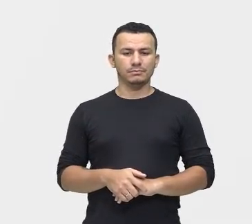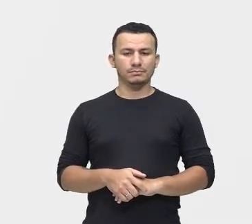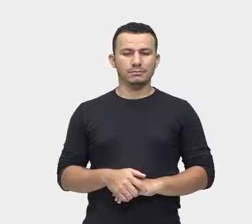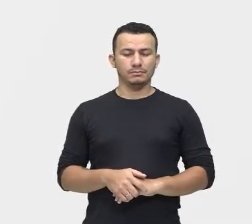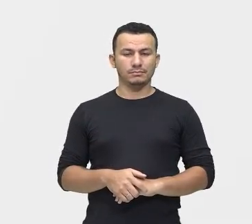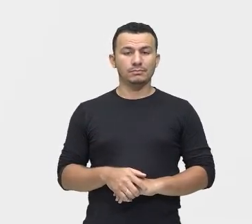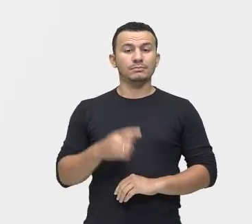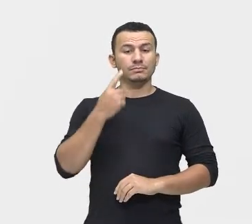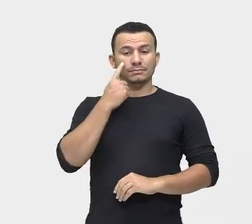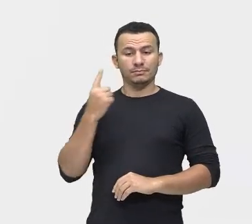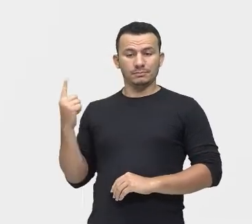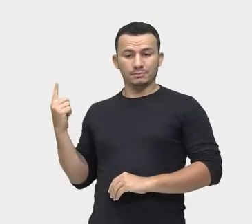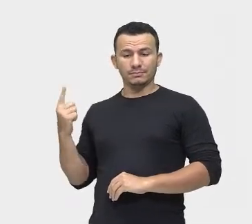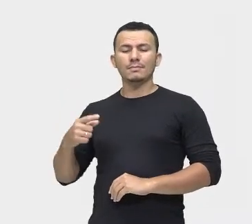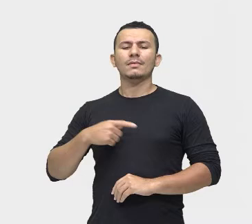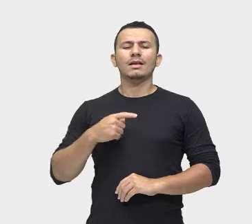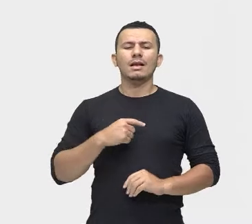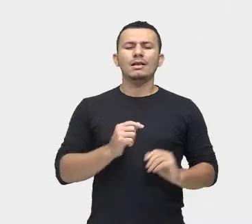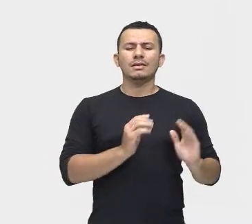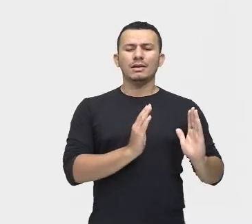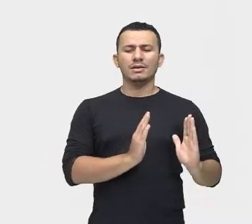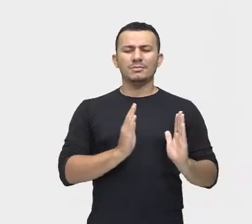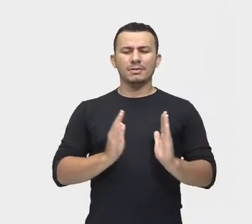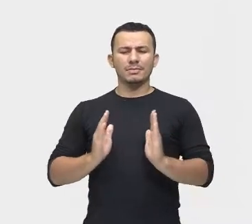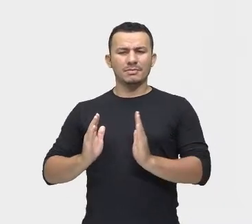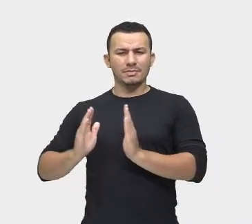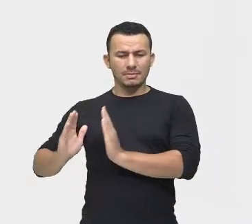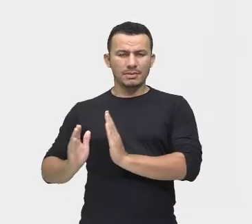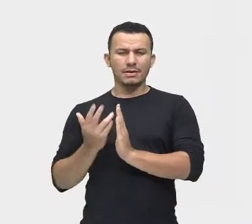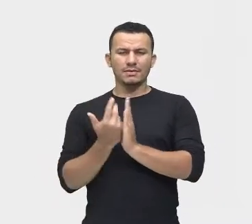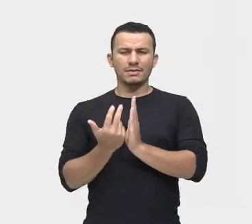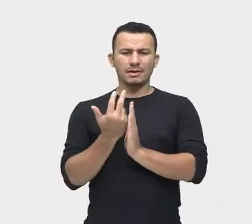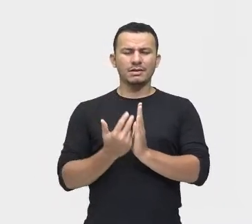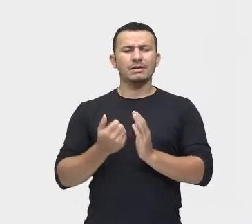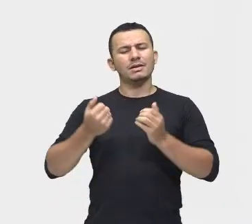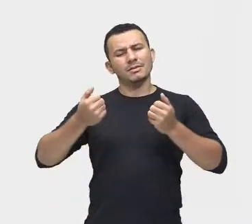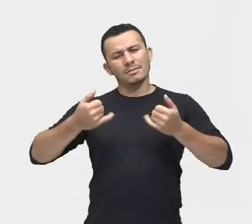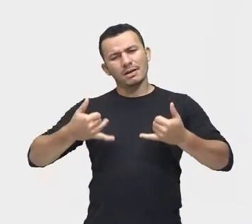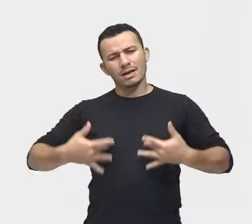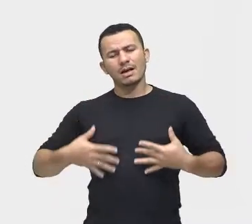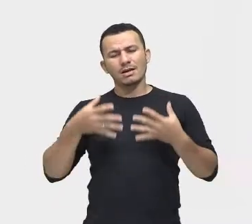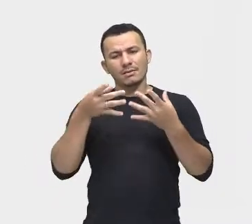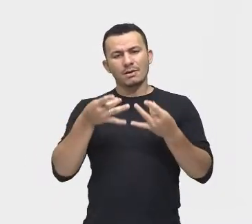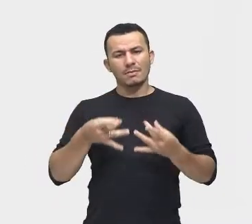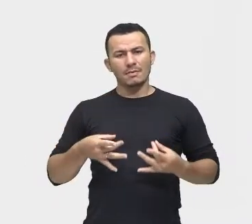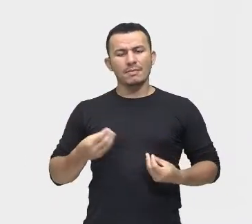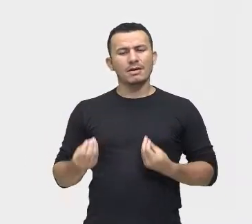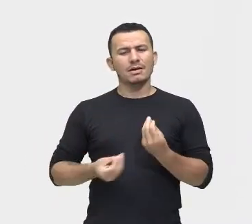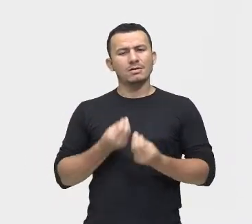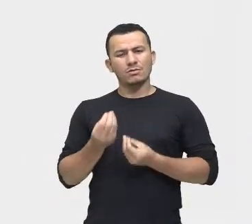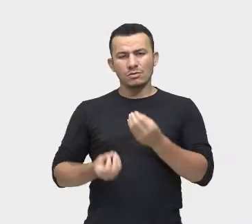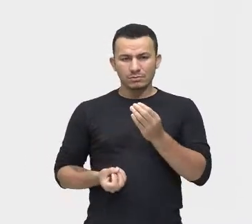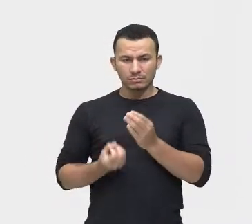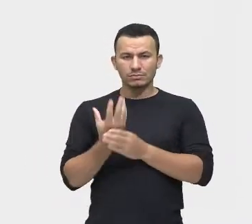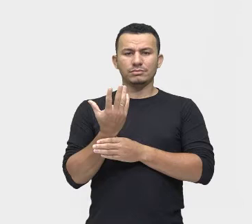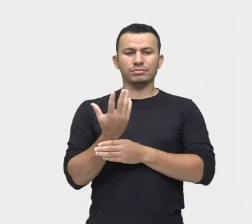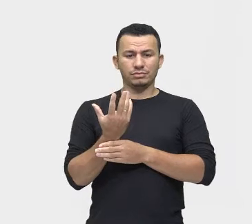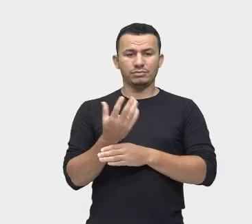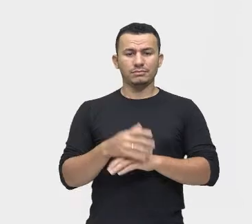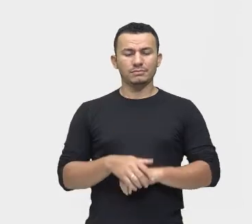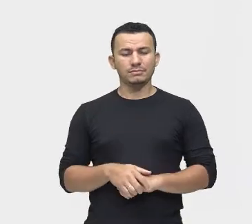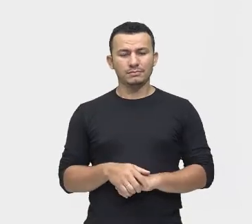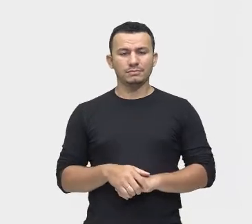Vamos trazer aí. Aí ele tem aí um desenho explicando para vocês como é que aconteceu essa formação. E